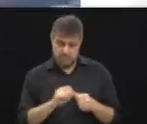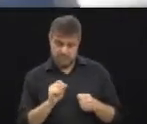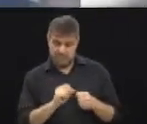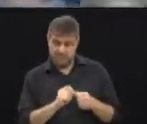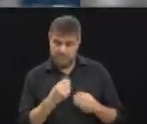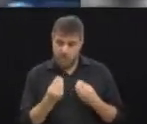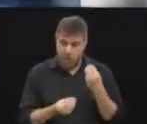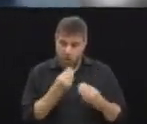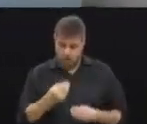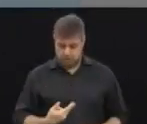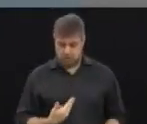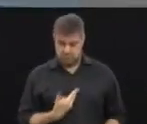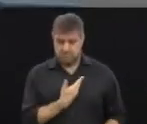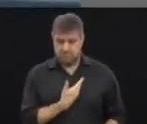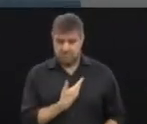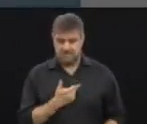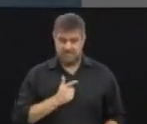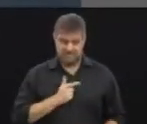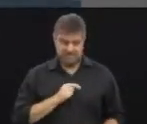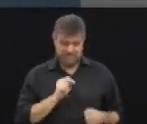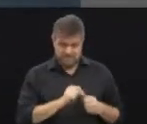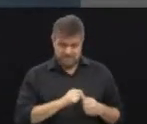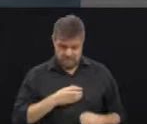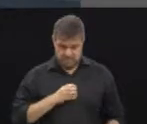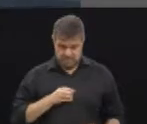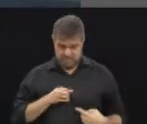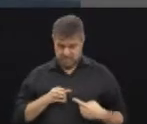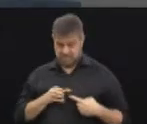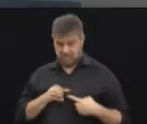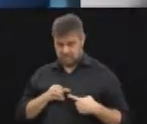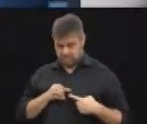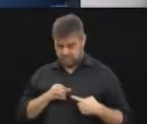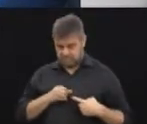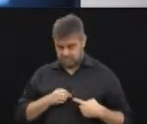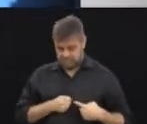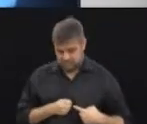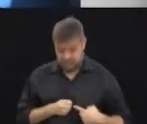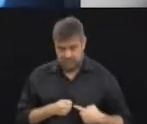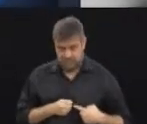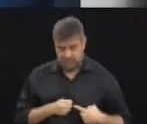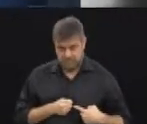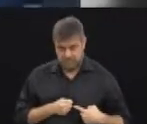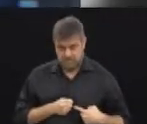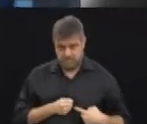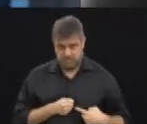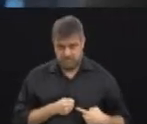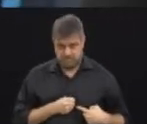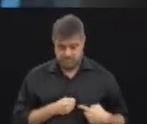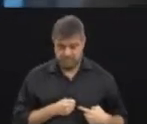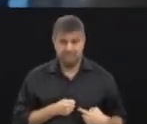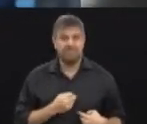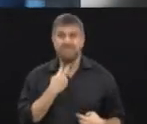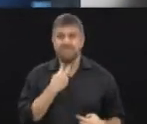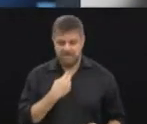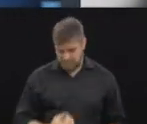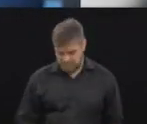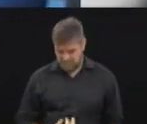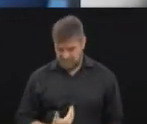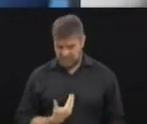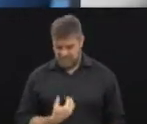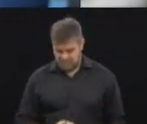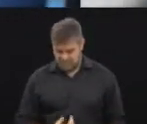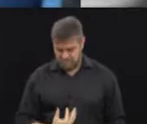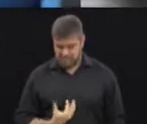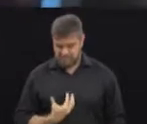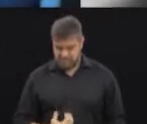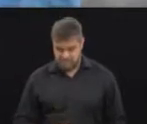faz a cirurgia para o refluxo, a gente vai criar uma válvula entre o estômago e o esôfago que impede o refluxo